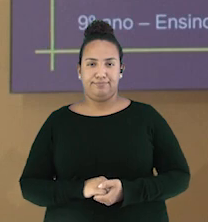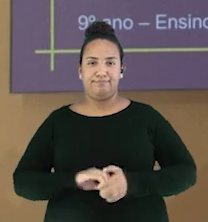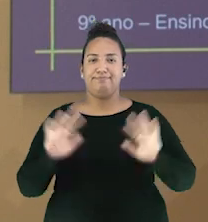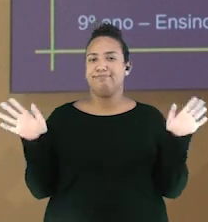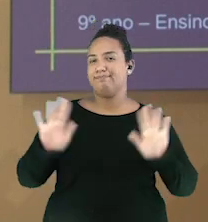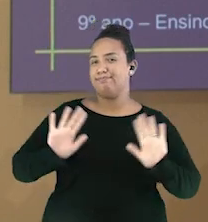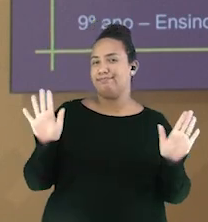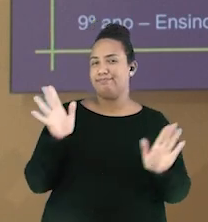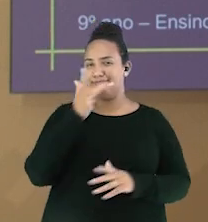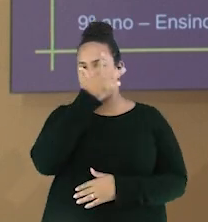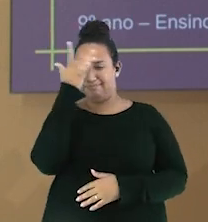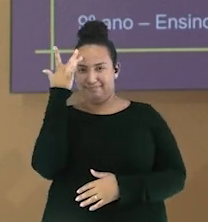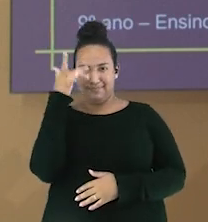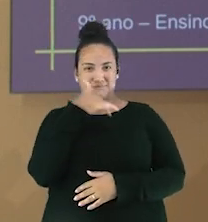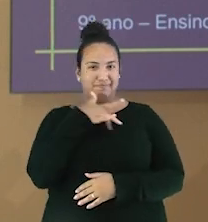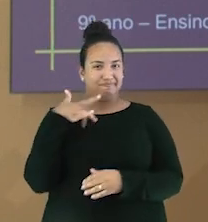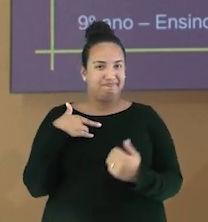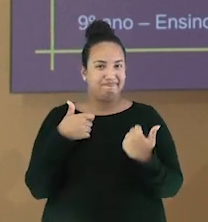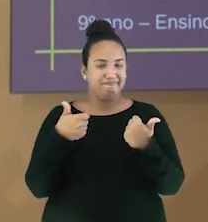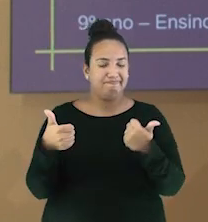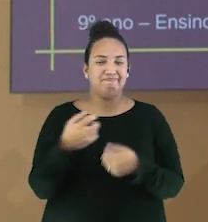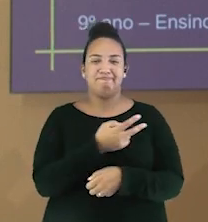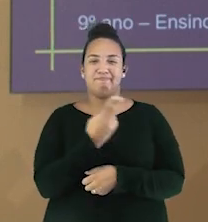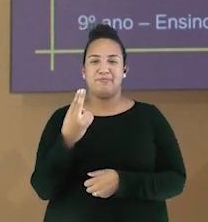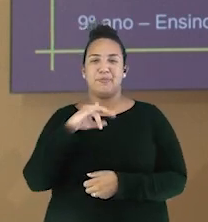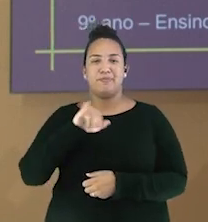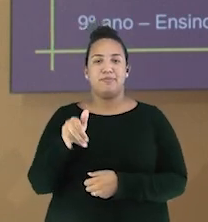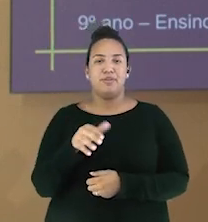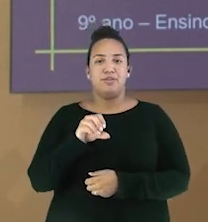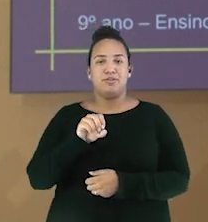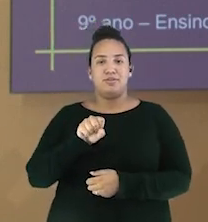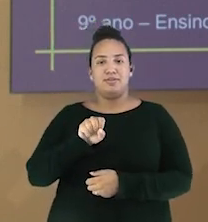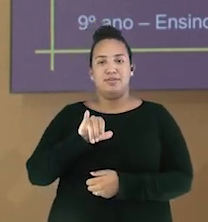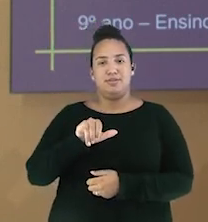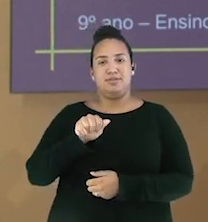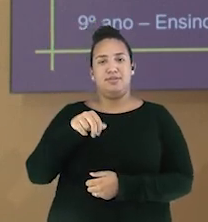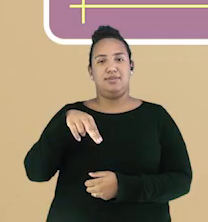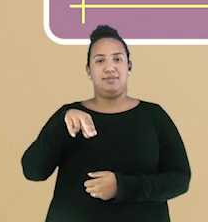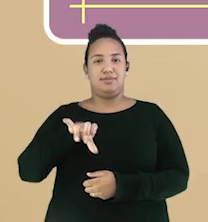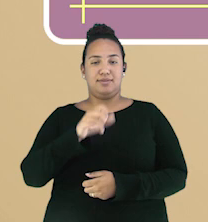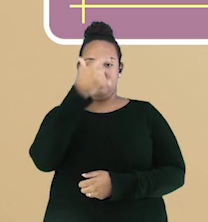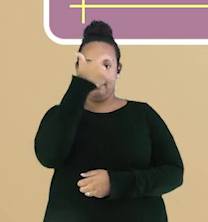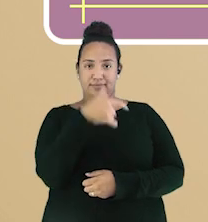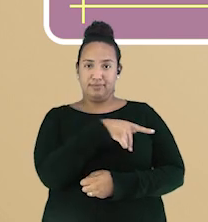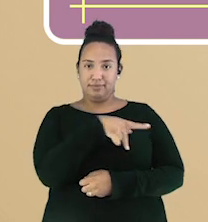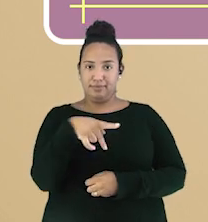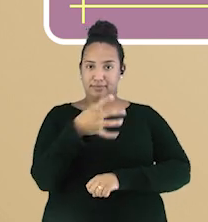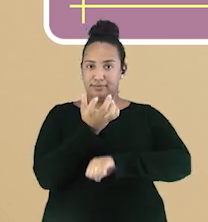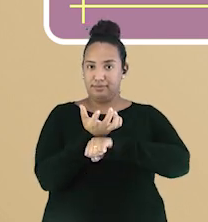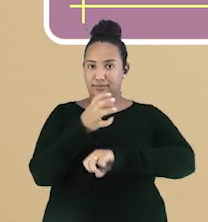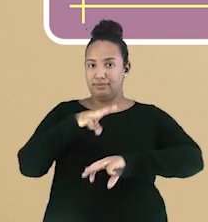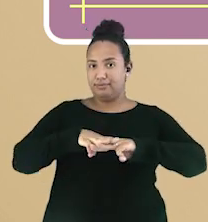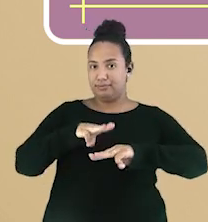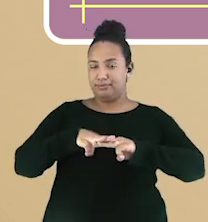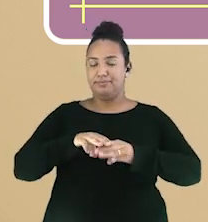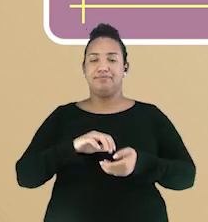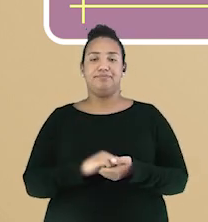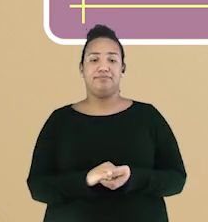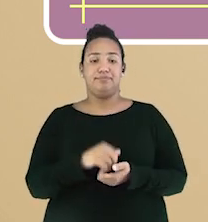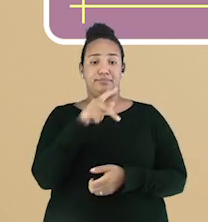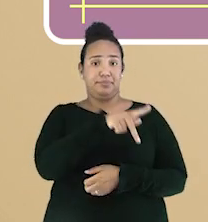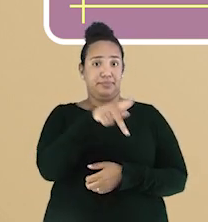Oi, gente, tudo bem com vocês? Meu nome é Josiane e eu sou professora de matemática. E para os professores que estão